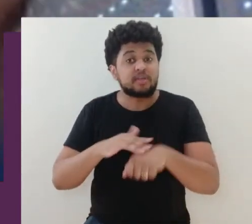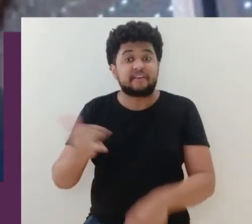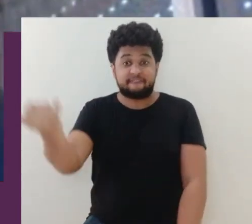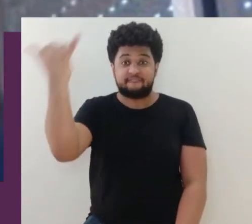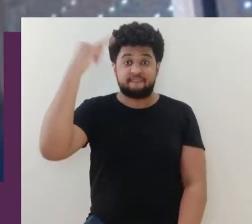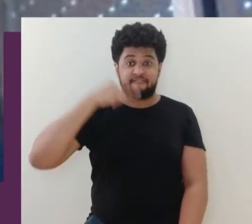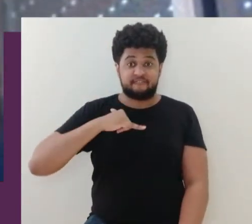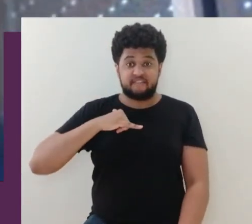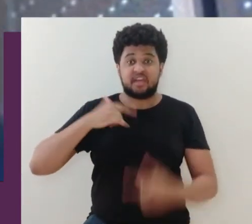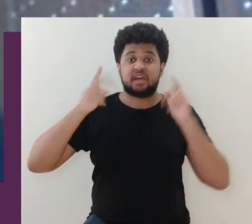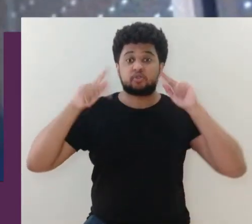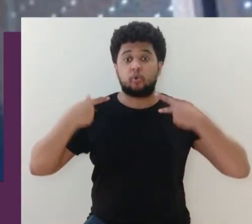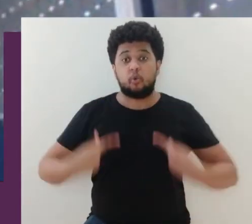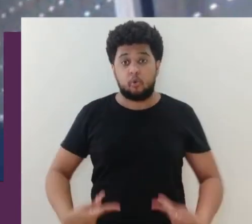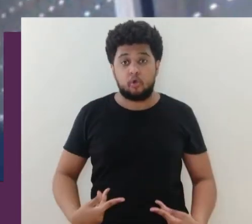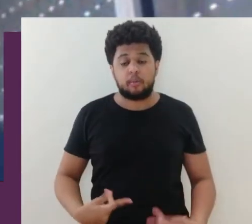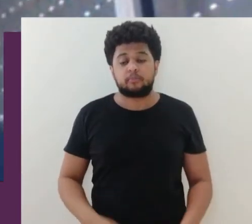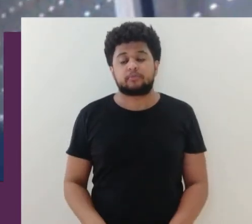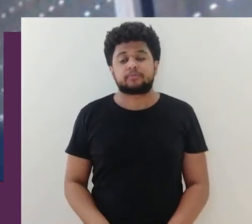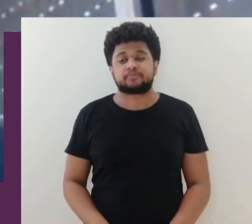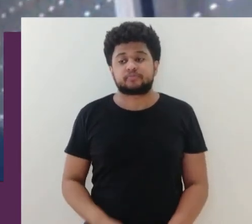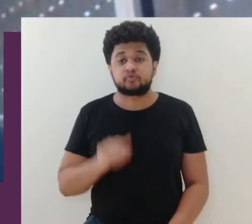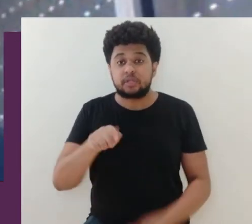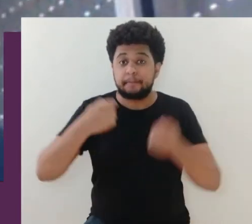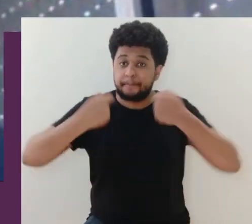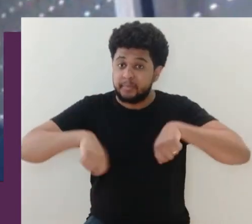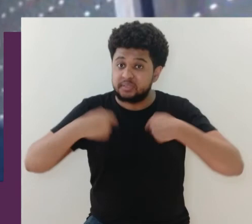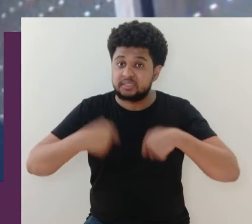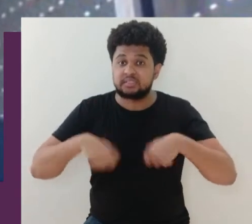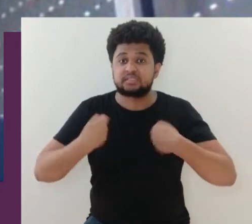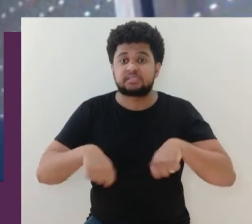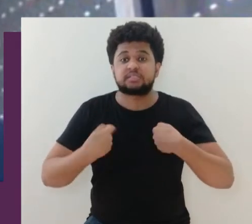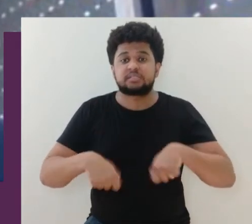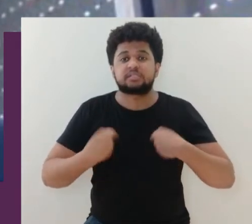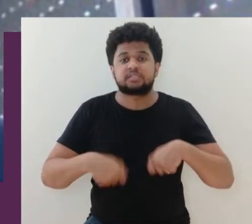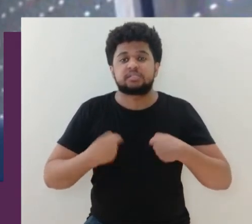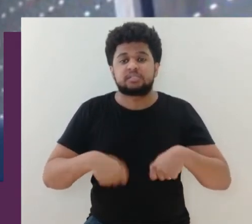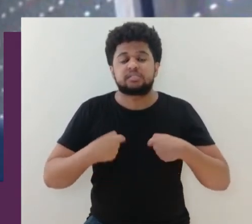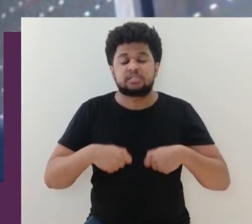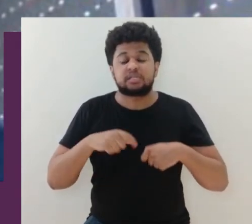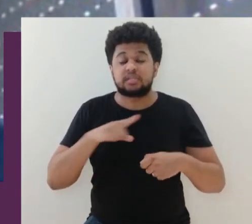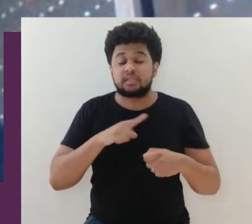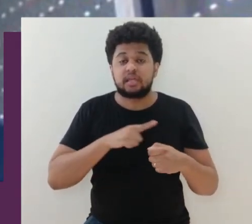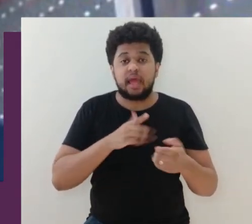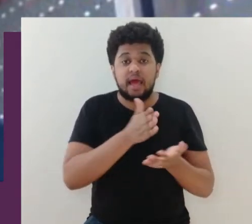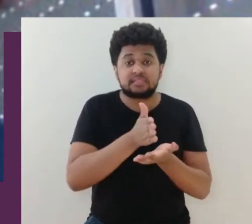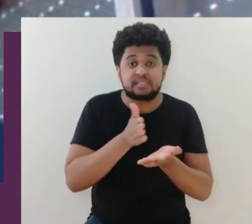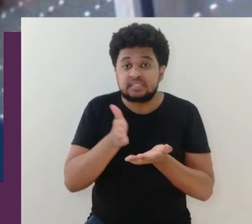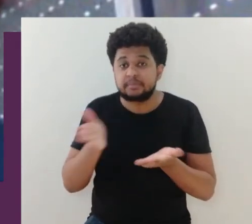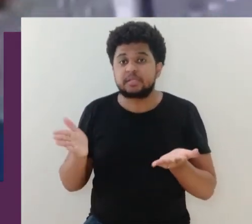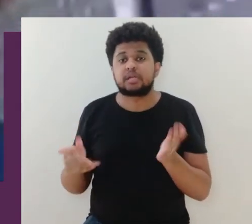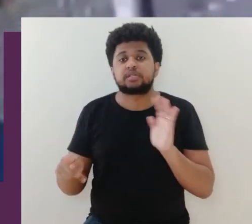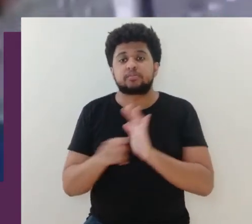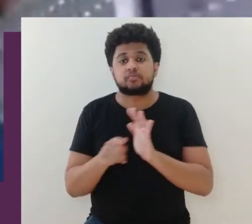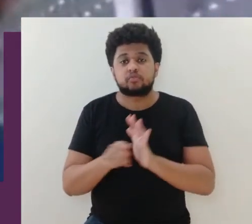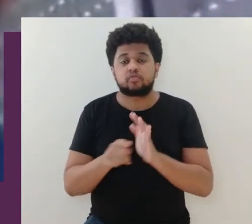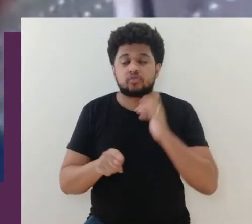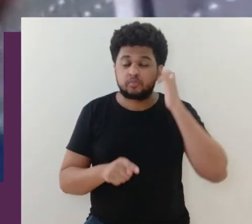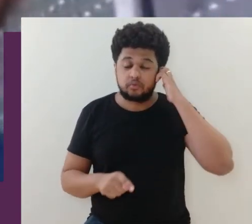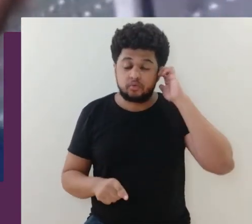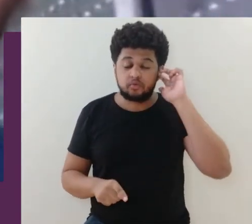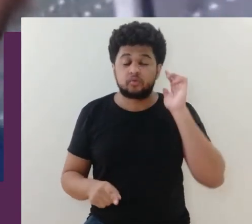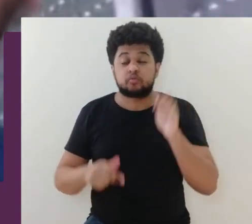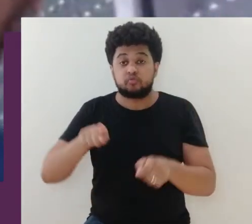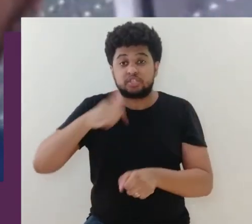Problemas que ficam. Então, você precisa ter a sensibilidade, enquanto um